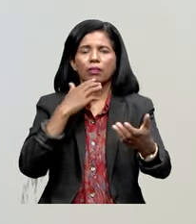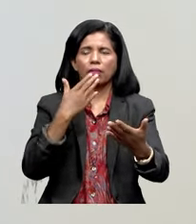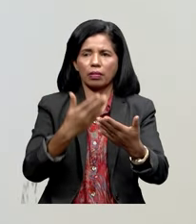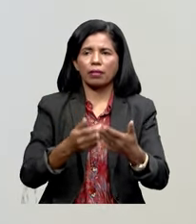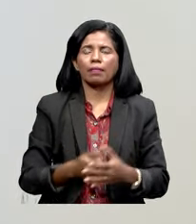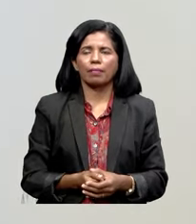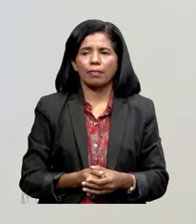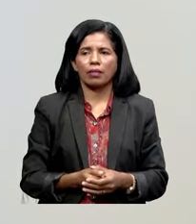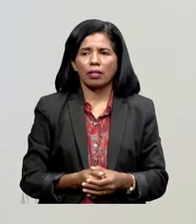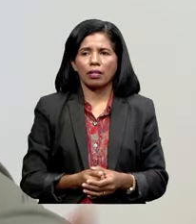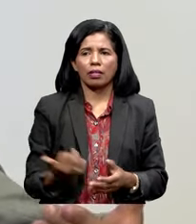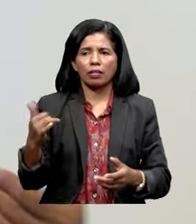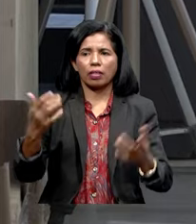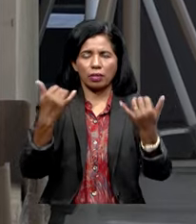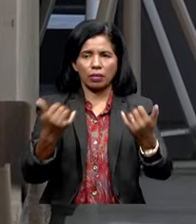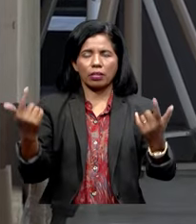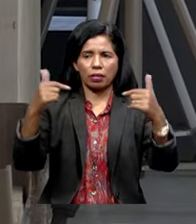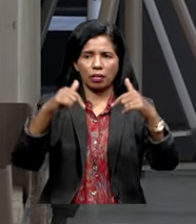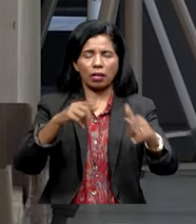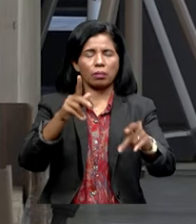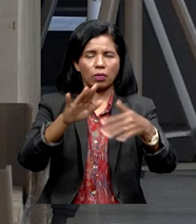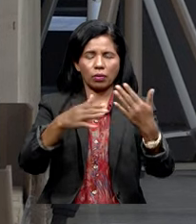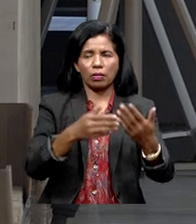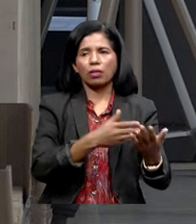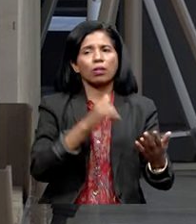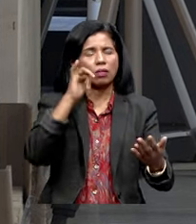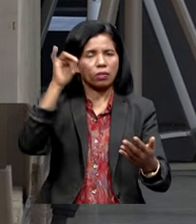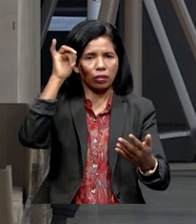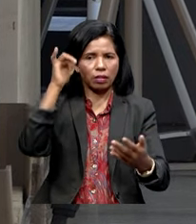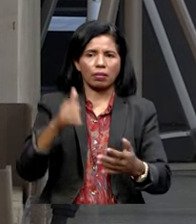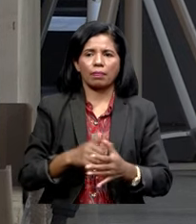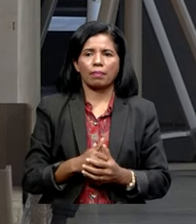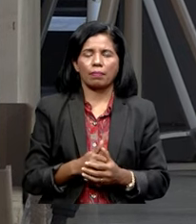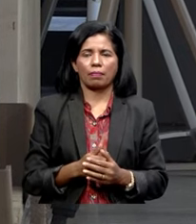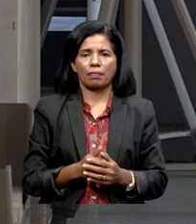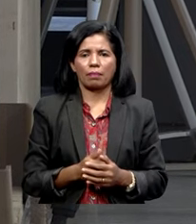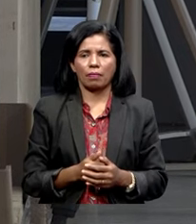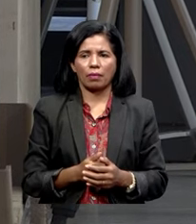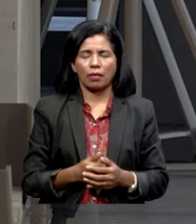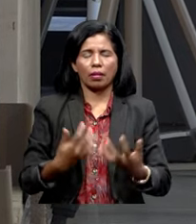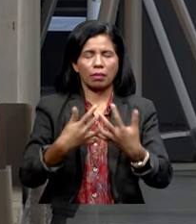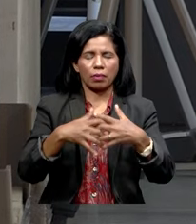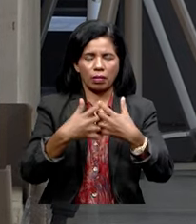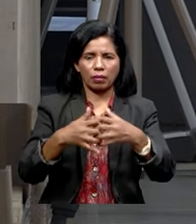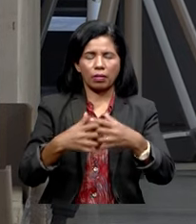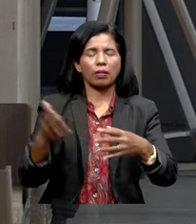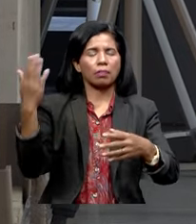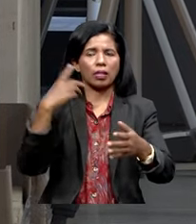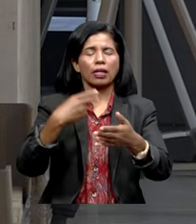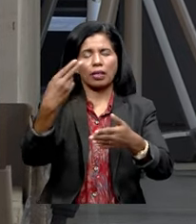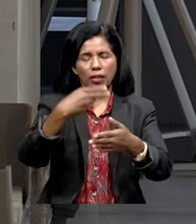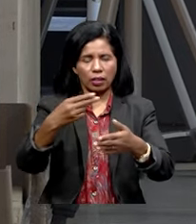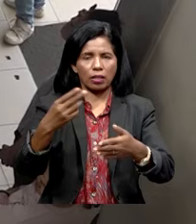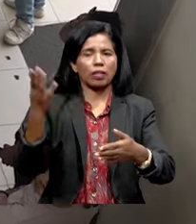sira mai certo agora sira ne certo em certo agora sira kan rua kare agora sira ne máquina to tia quinta ko tu bane